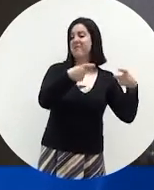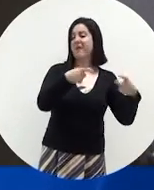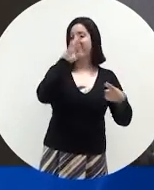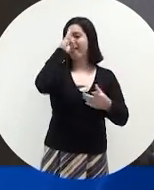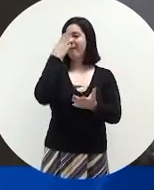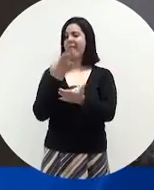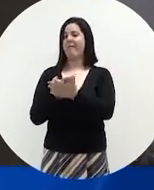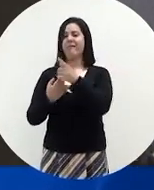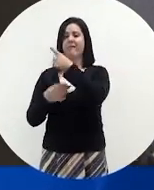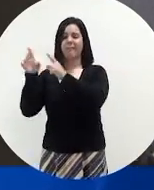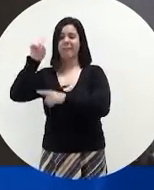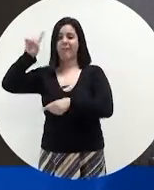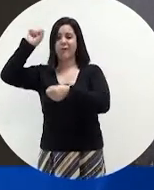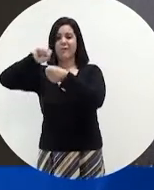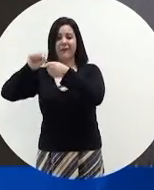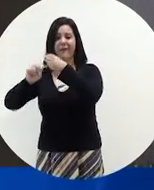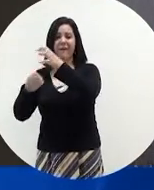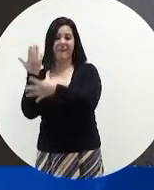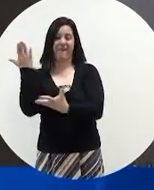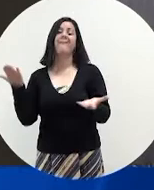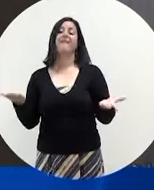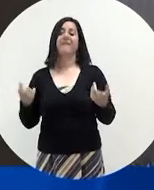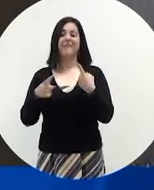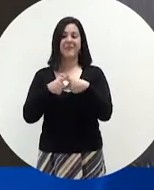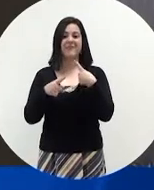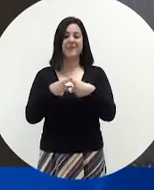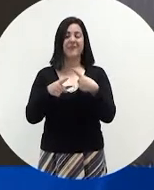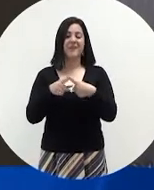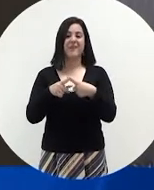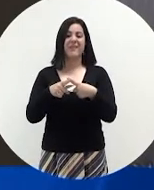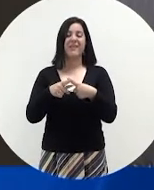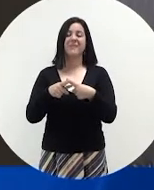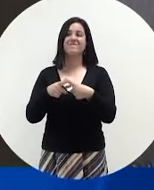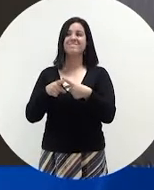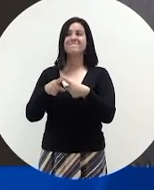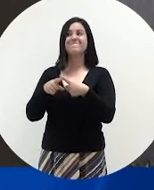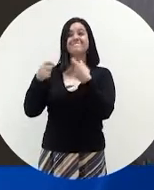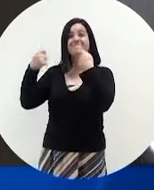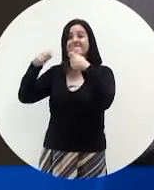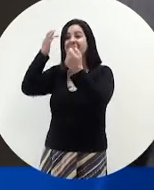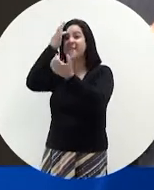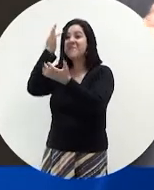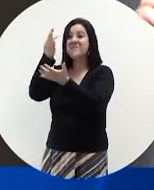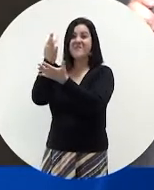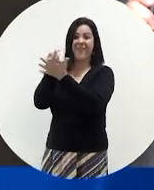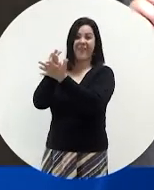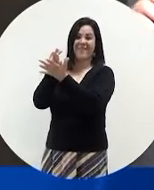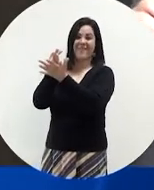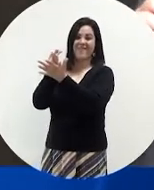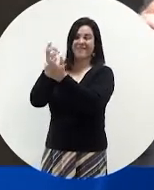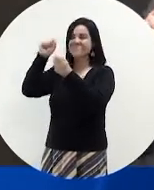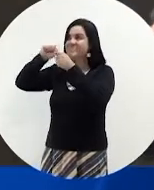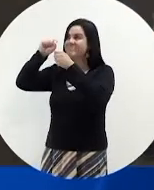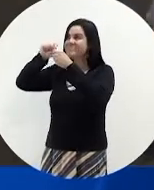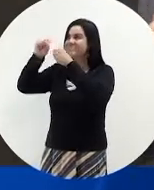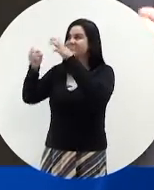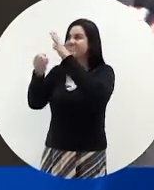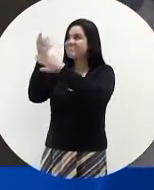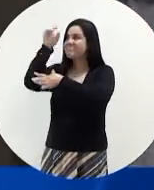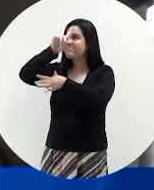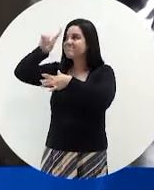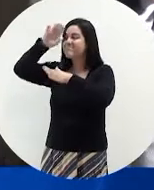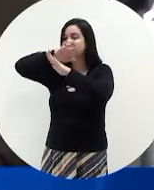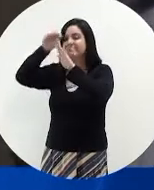ou da origem do homem, a teoria da criação. Agora, a grande